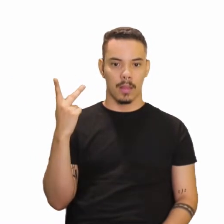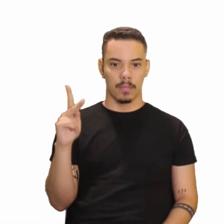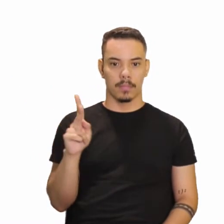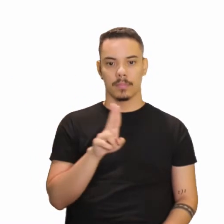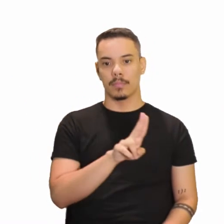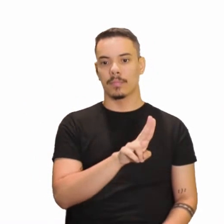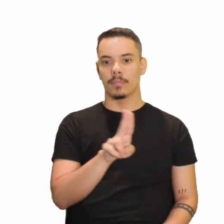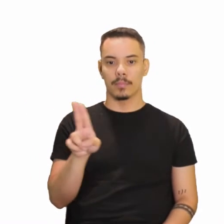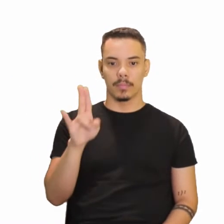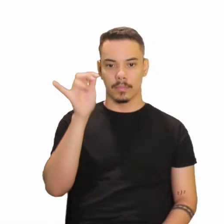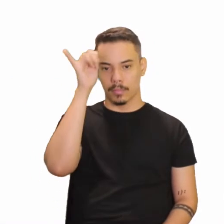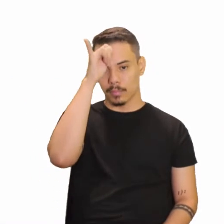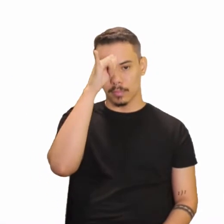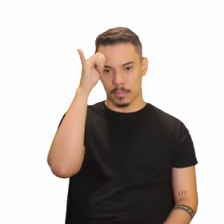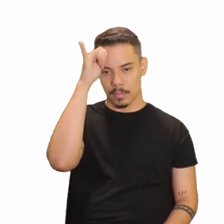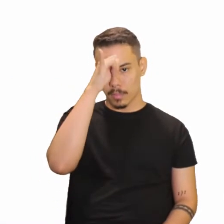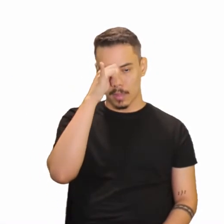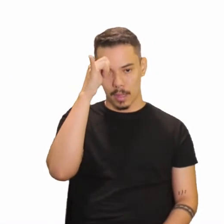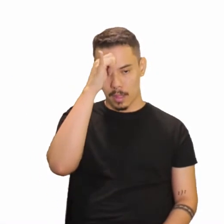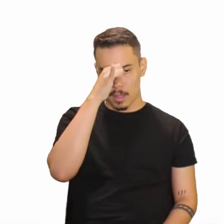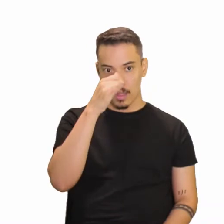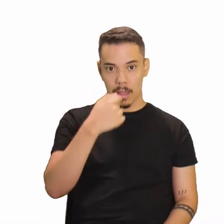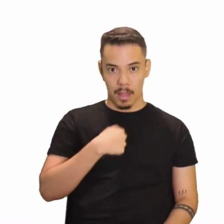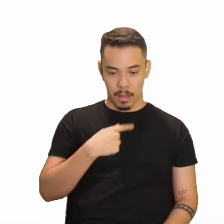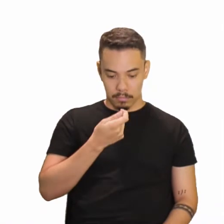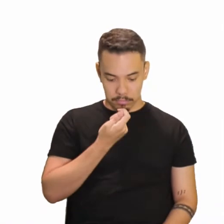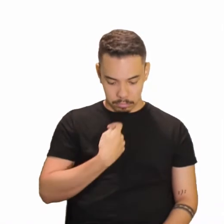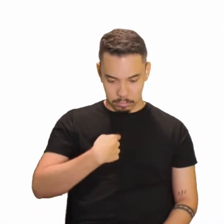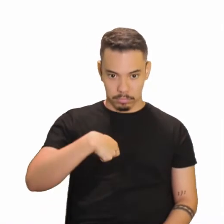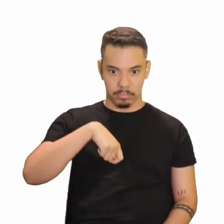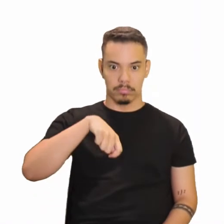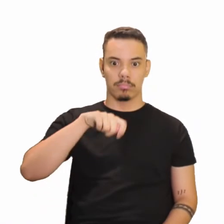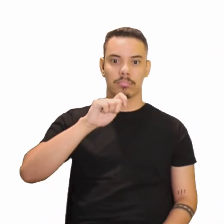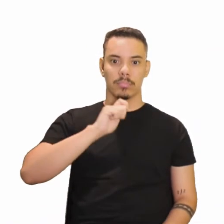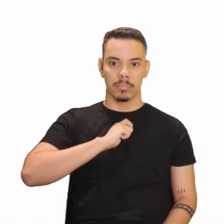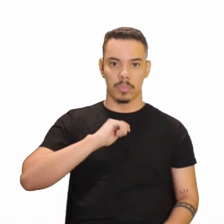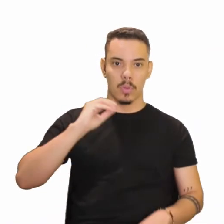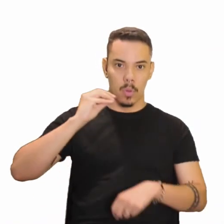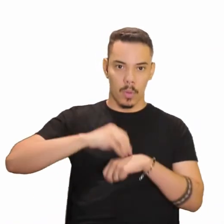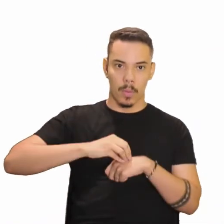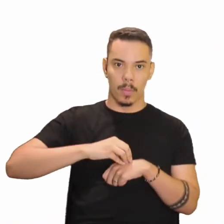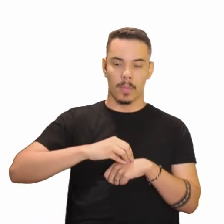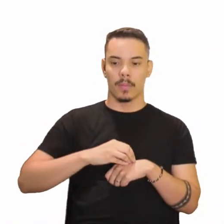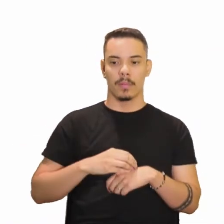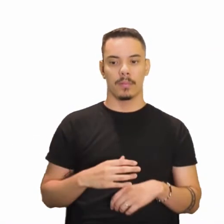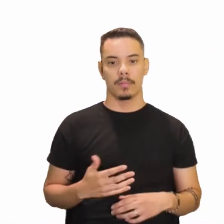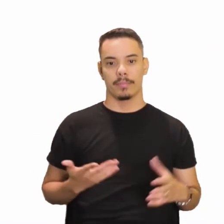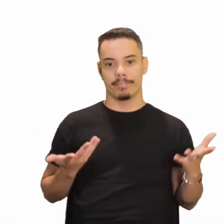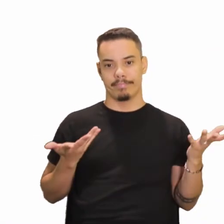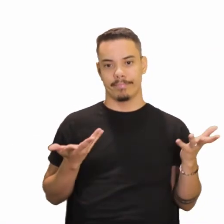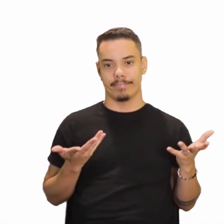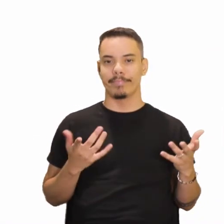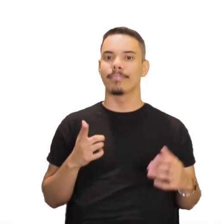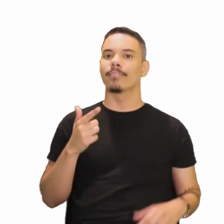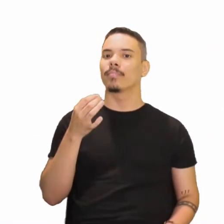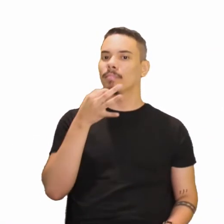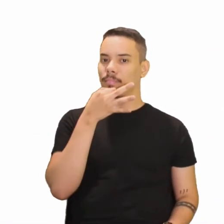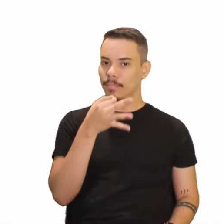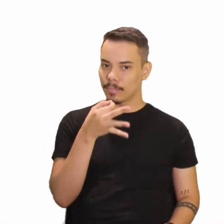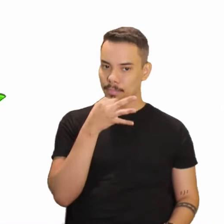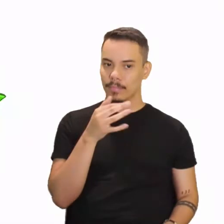nome besta quem paga o pato sou eu fazendo uma